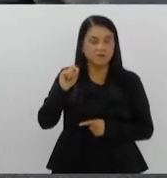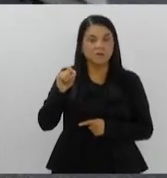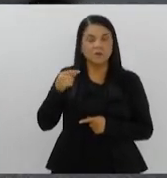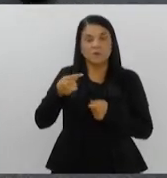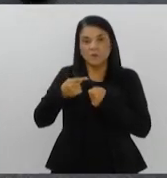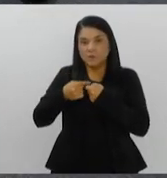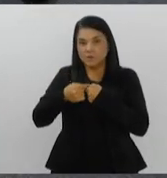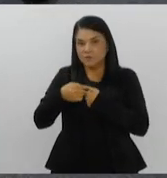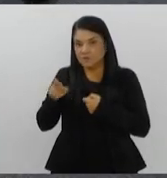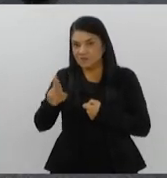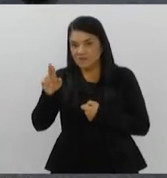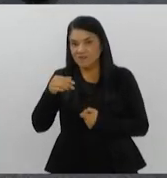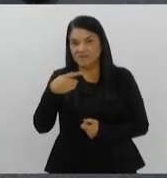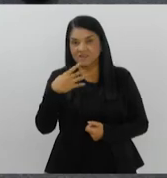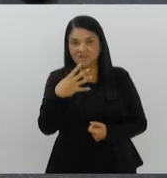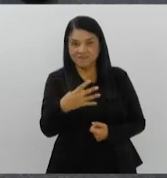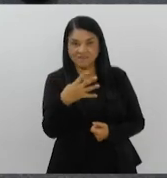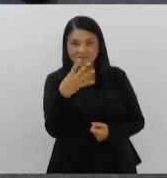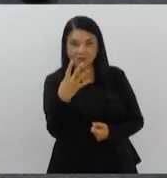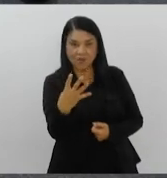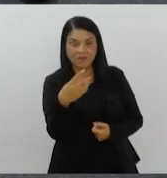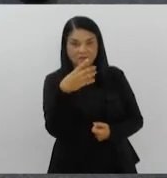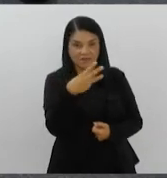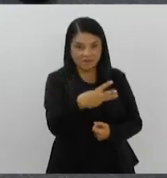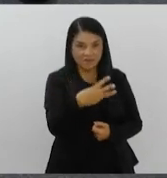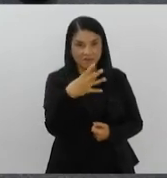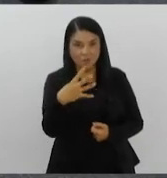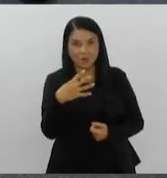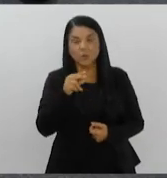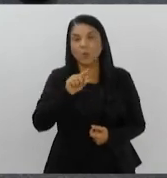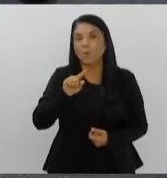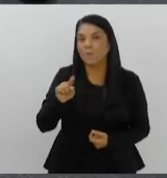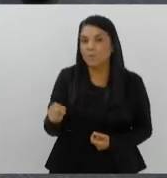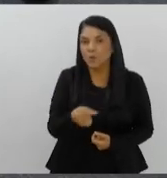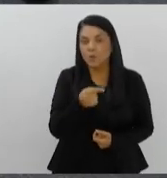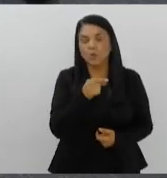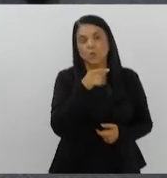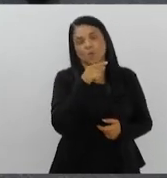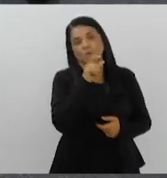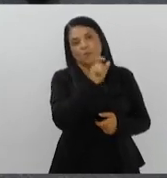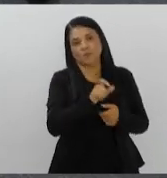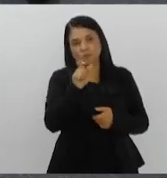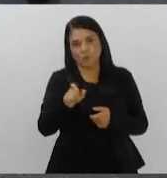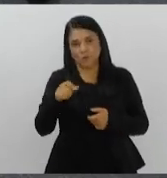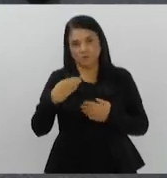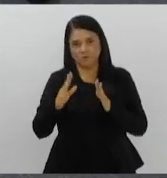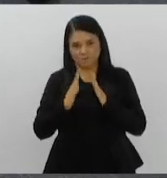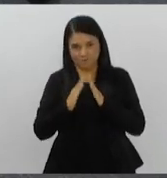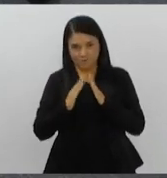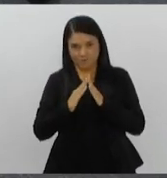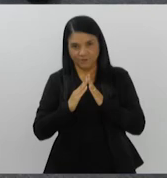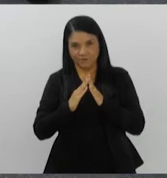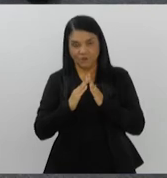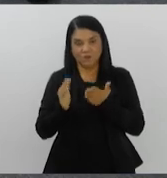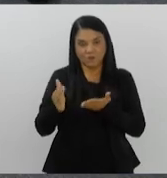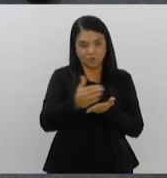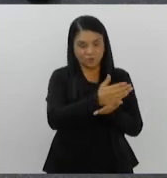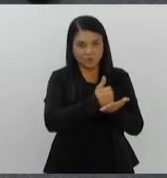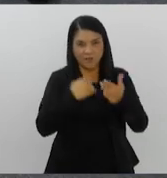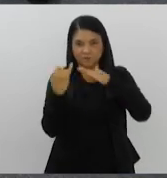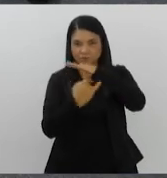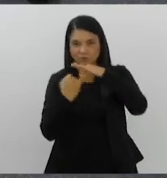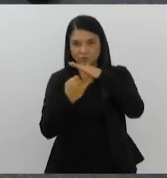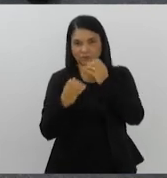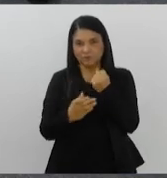quase 34 mil habitantes. E veja, segundo os dados do Instituto